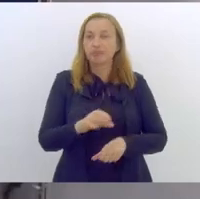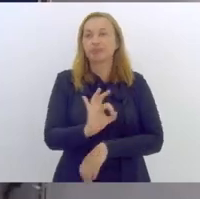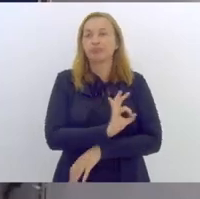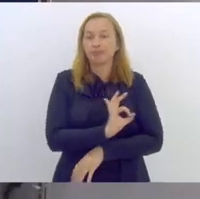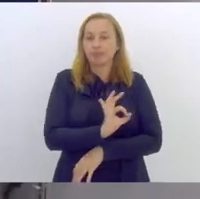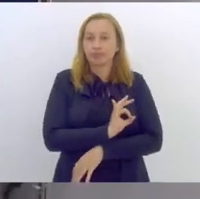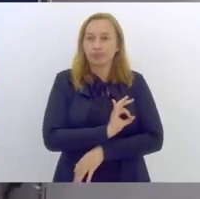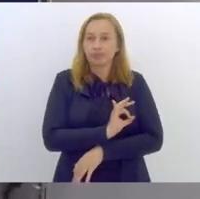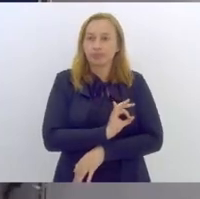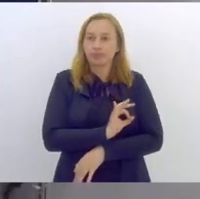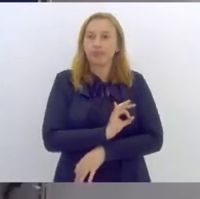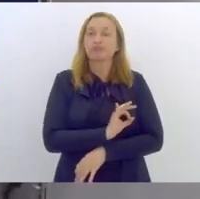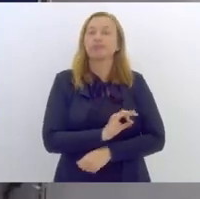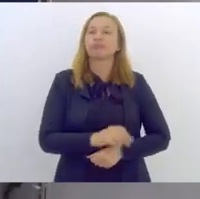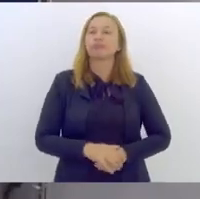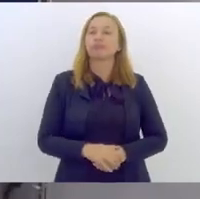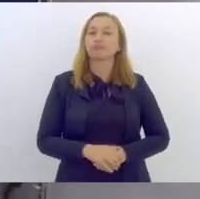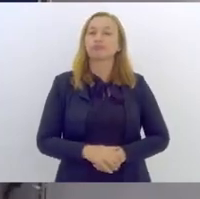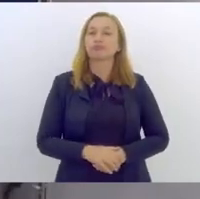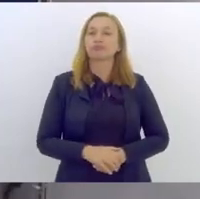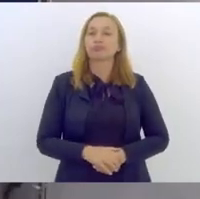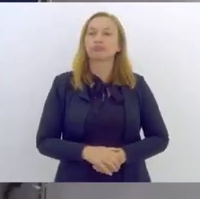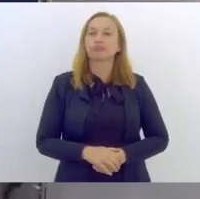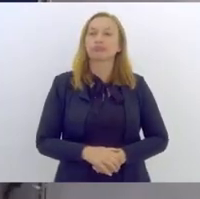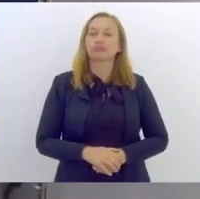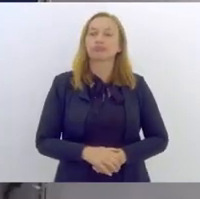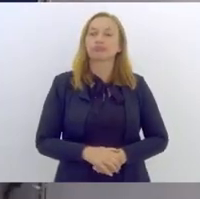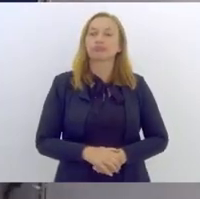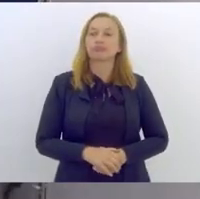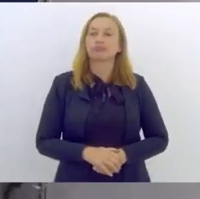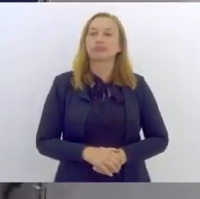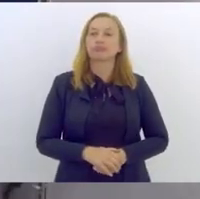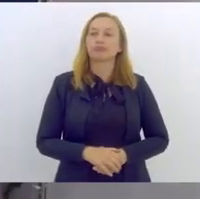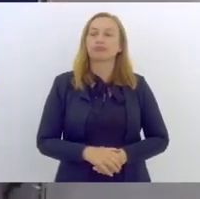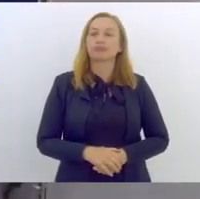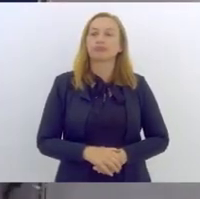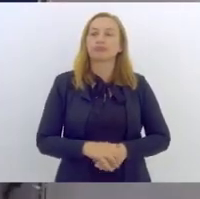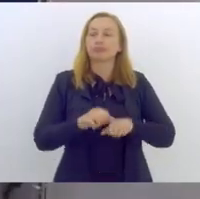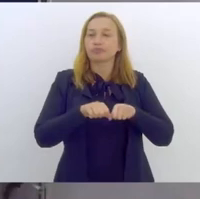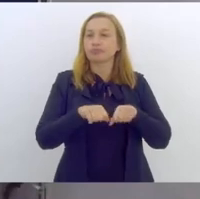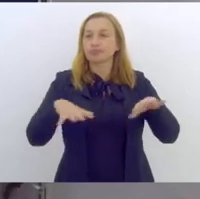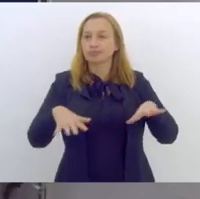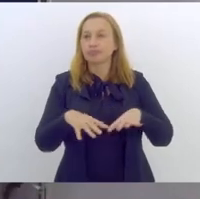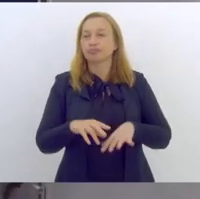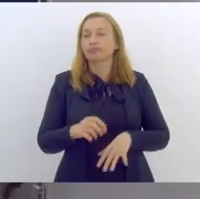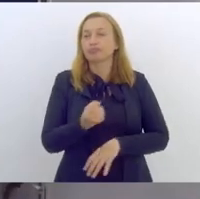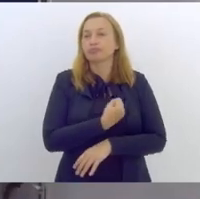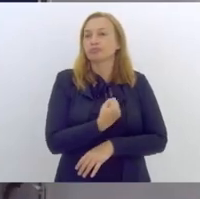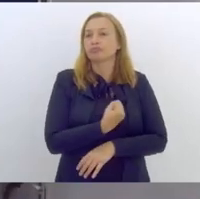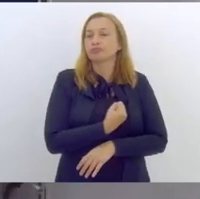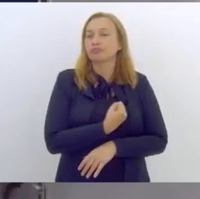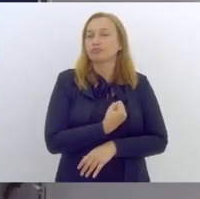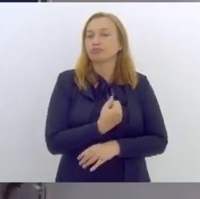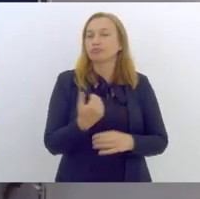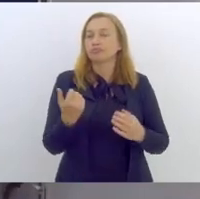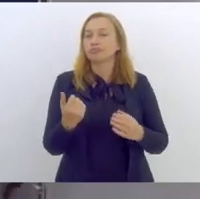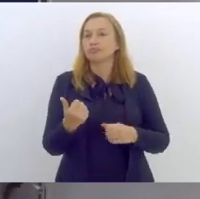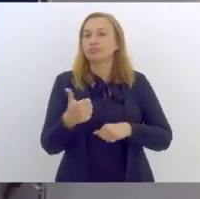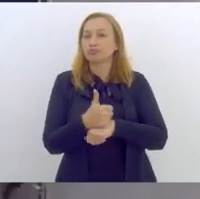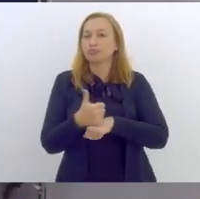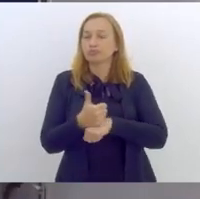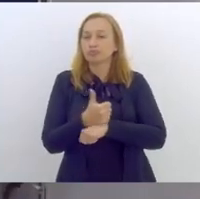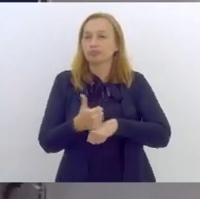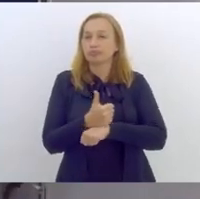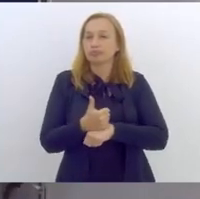né convocar e o nosso planeta então é a ampliação de vagas para esses cargos